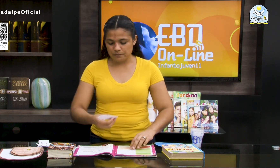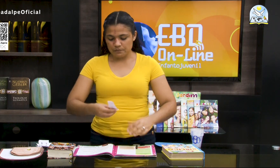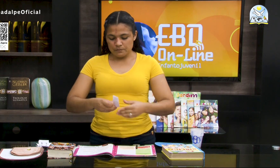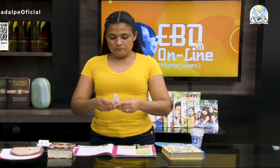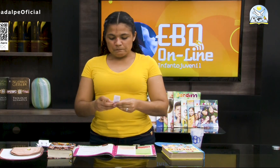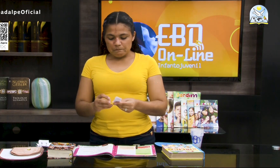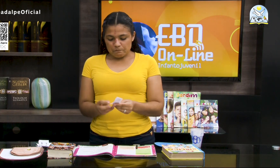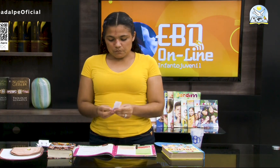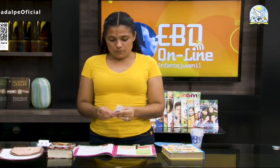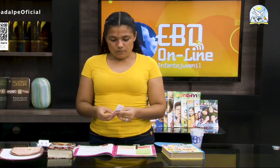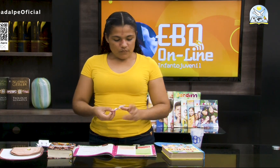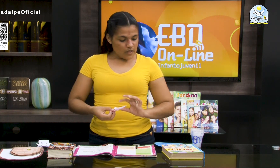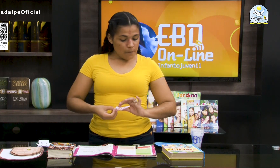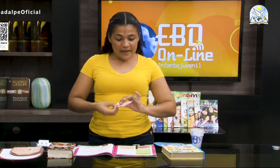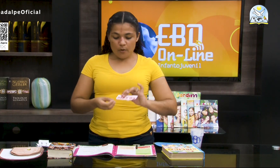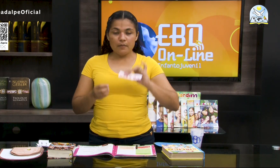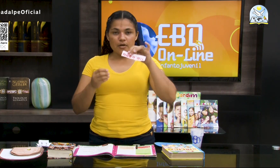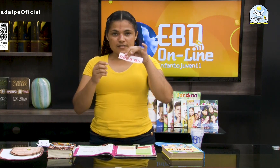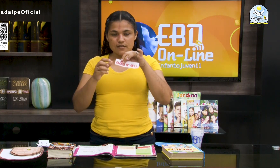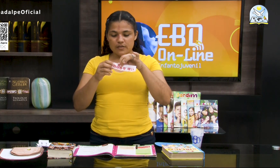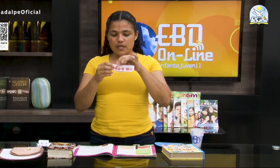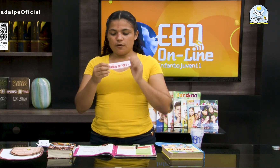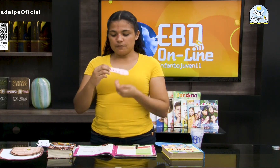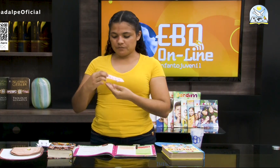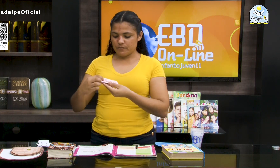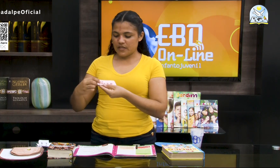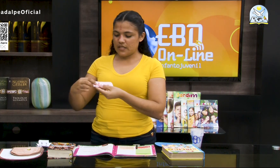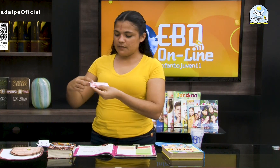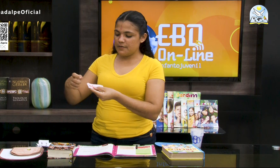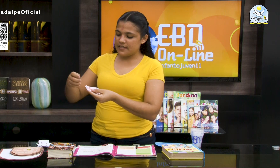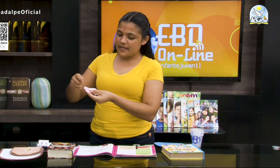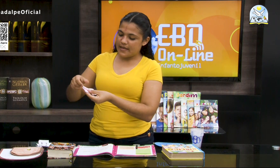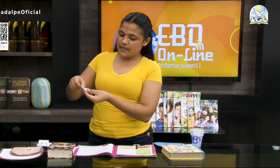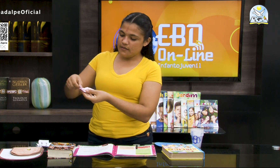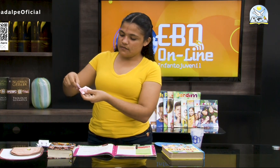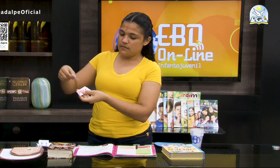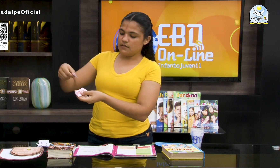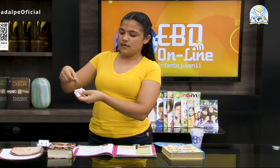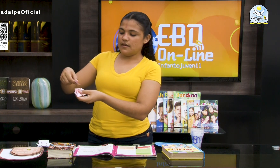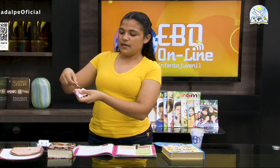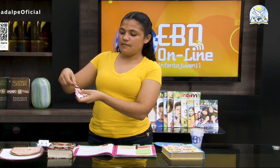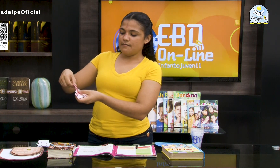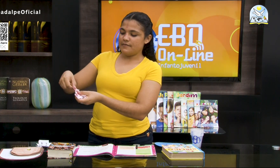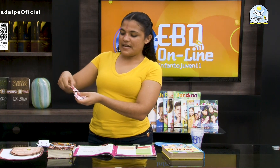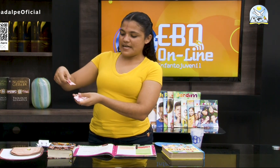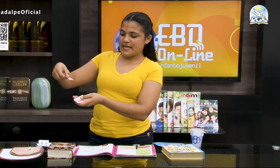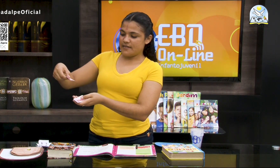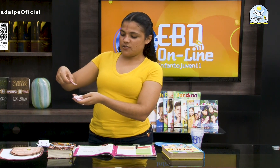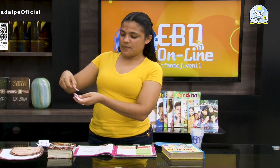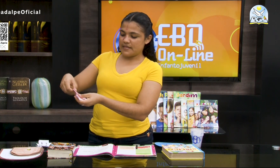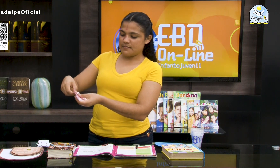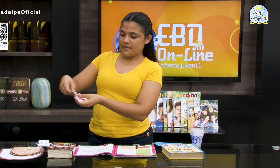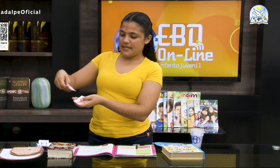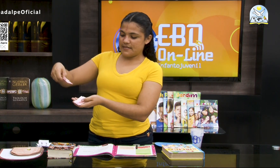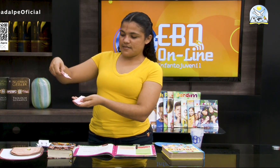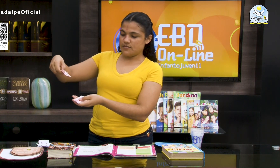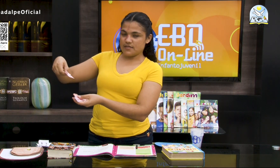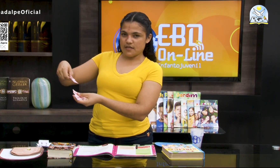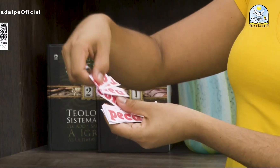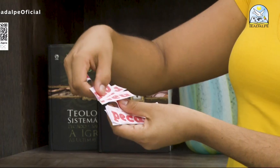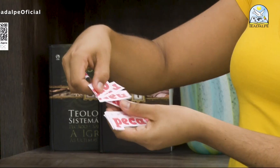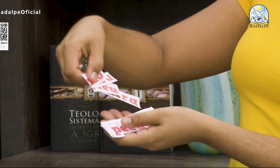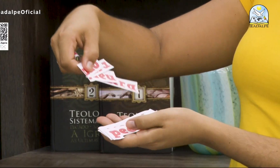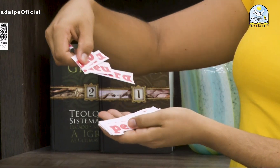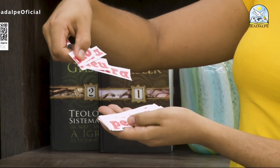fazendo. Eu peguei o memorizando aqui, ó, e dividi ele em vários